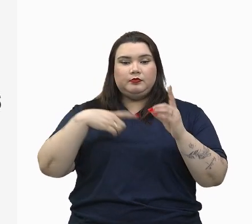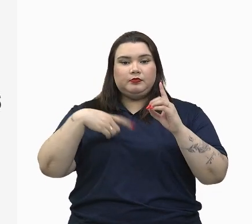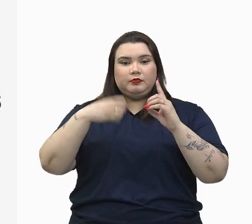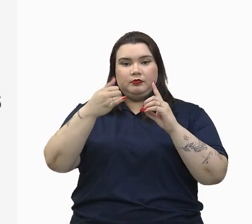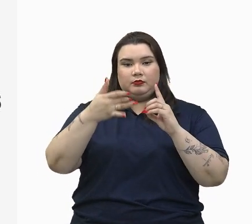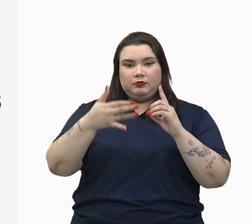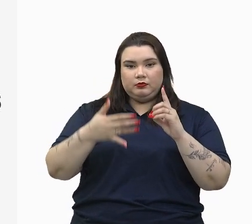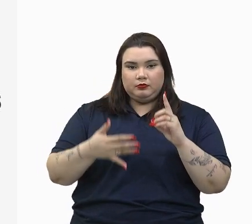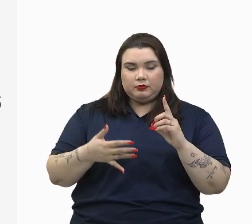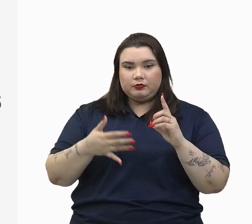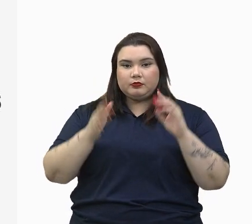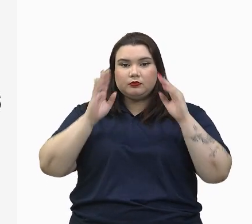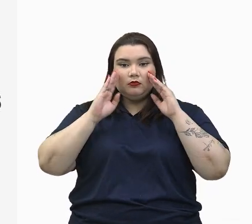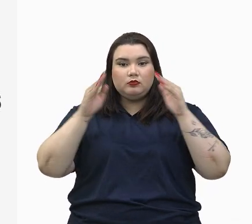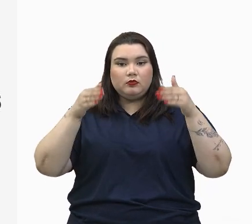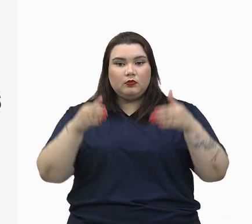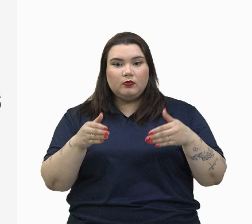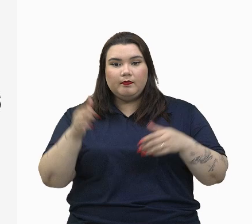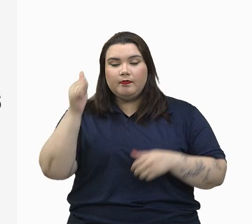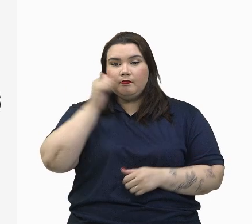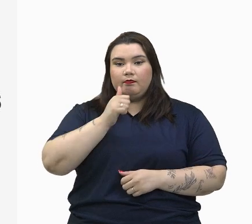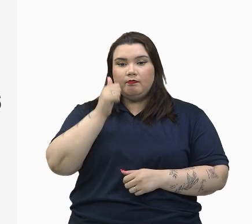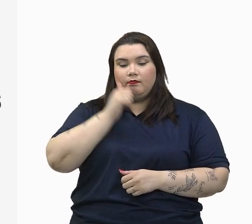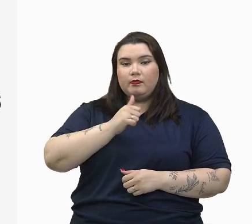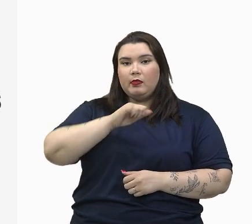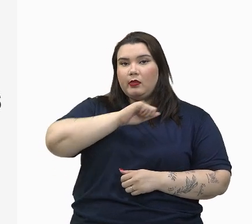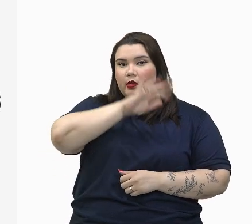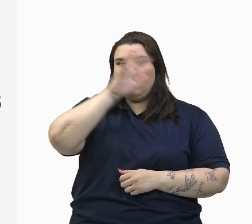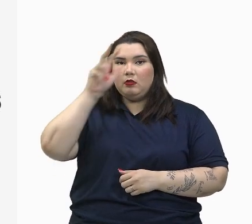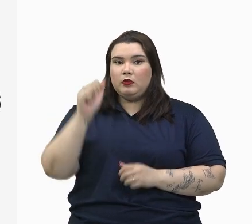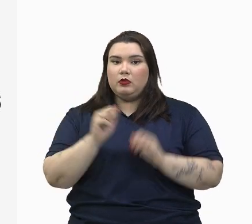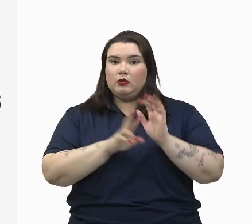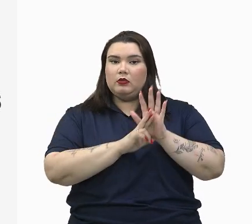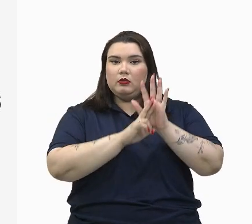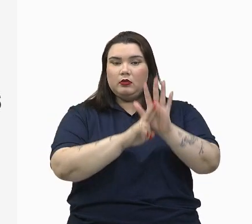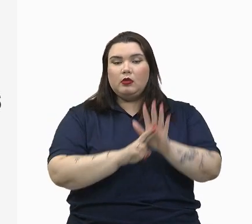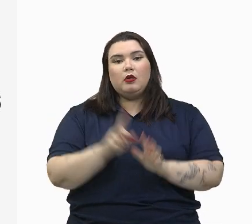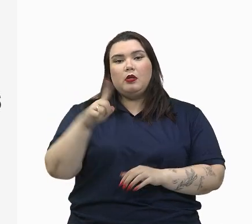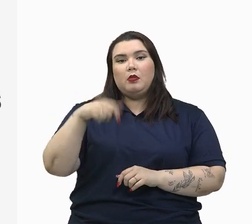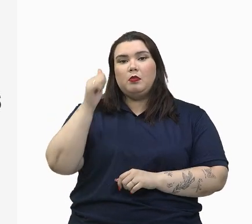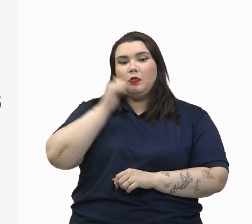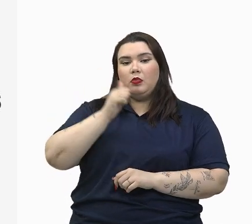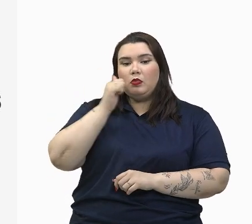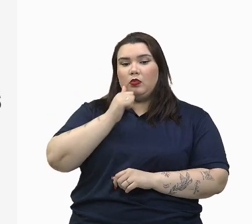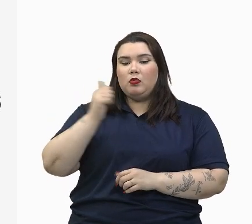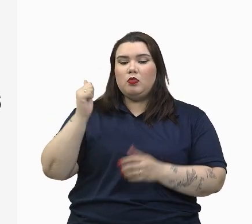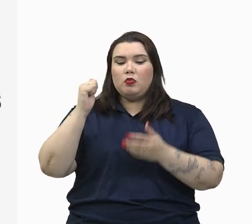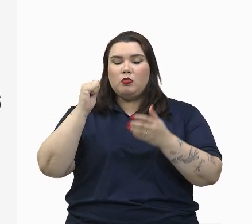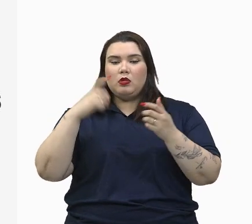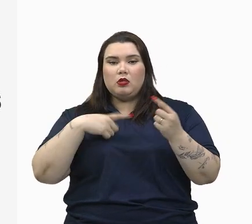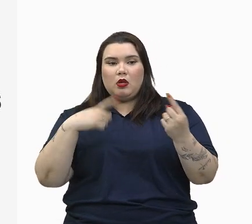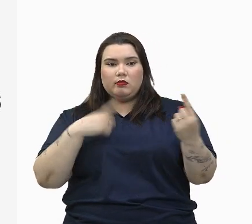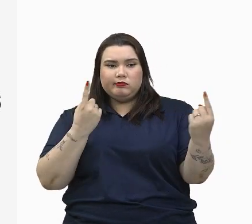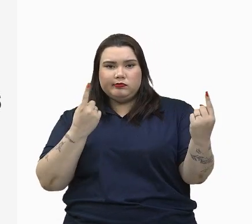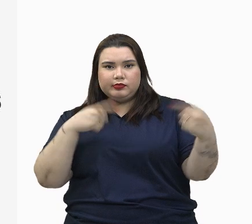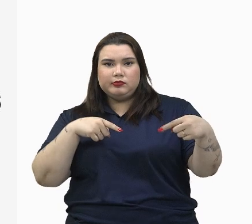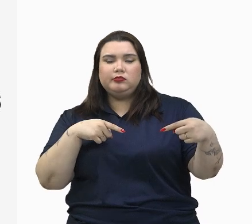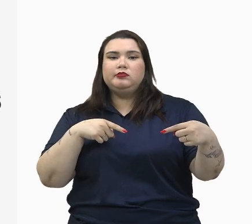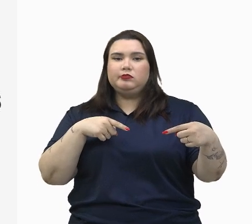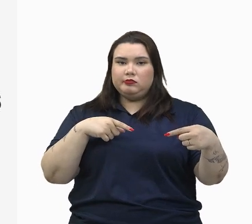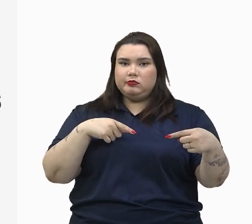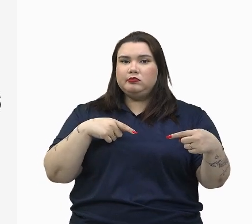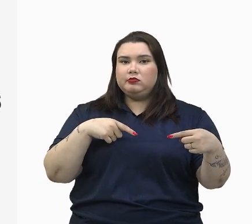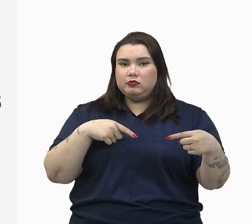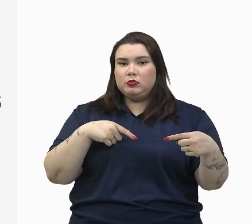descrição. Especificamente das Amazonas, porque são mulheres que lutavam, né? Tinham essa questão